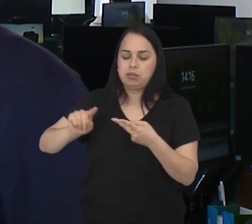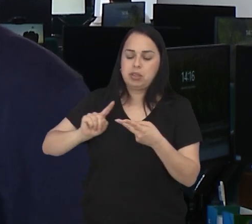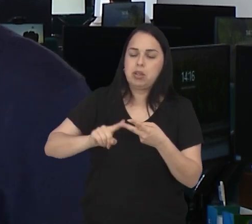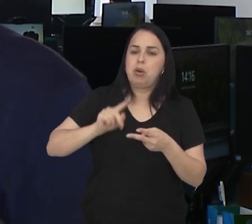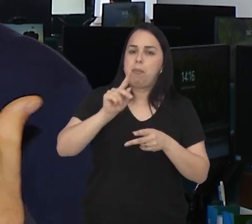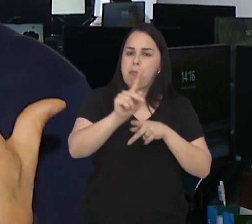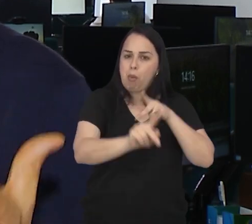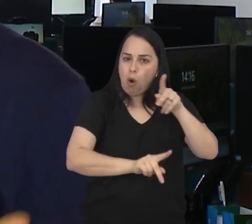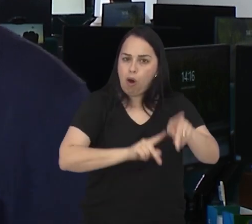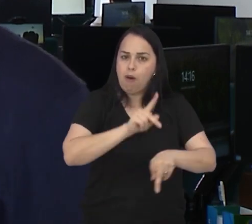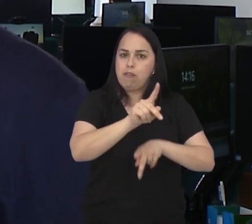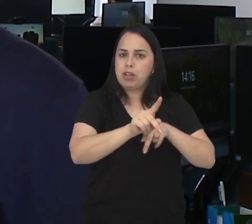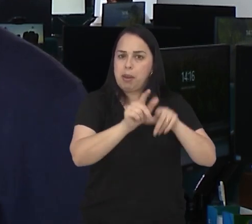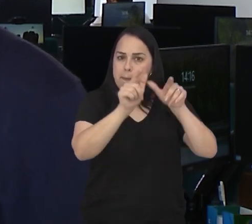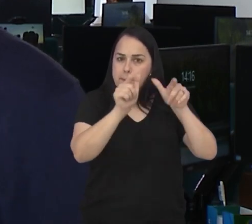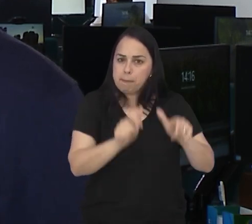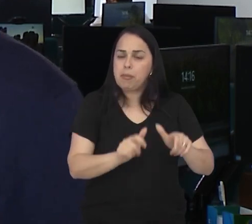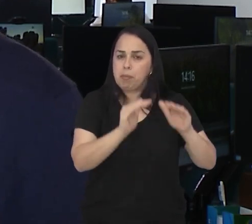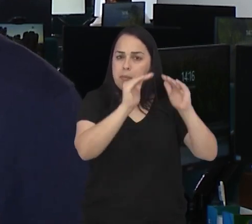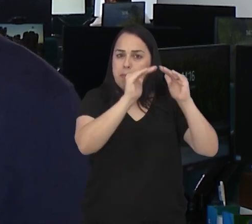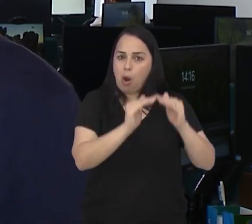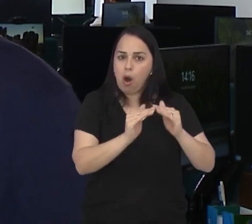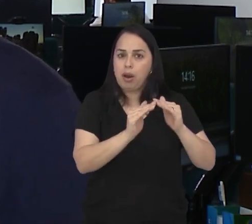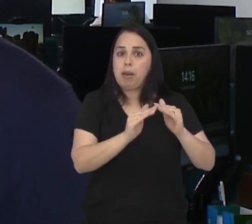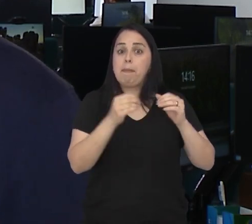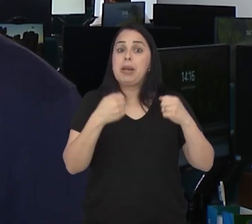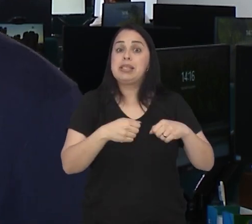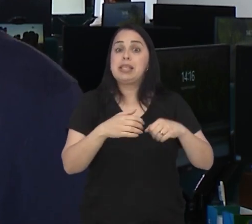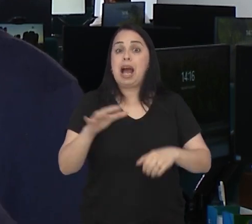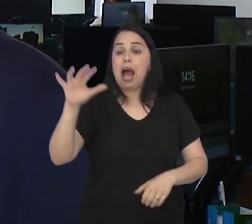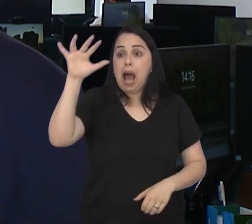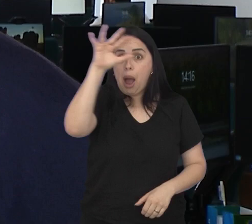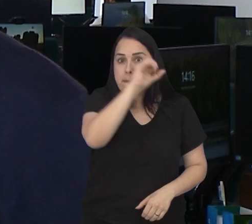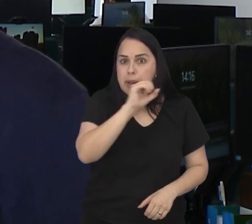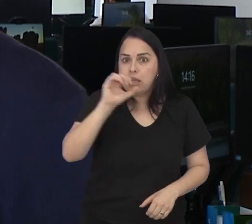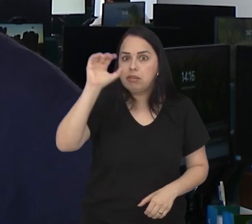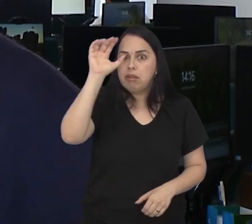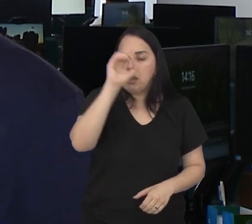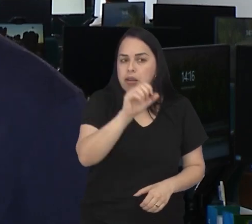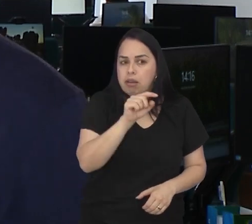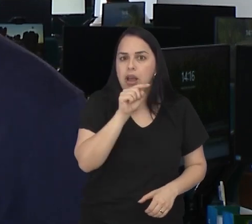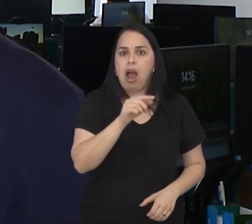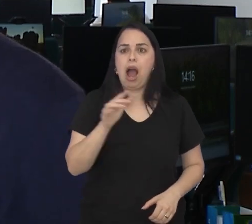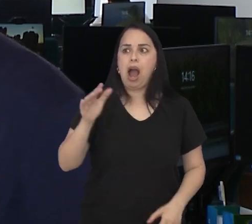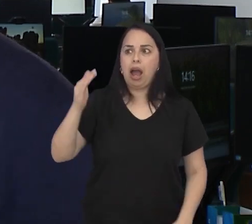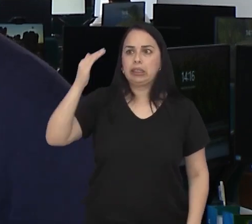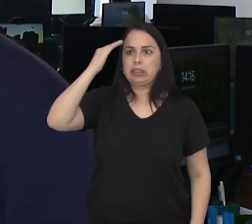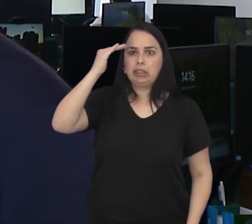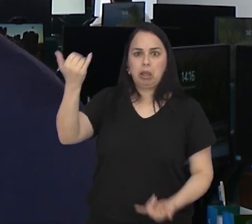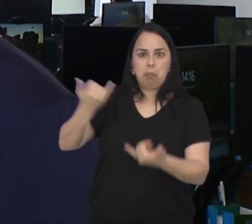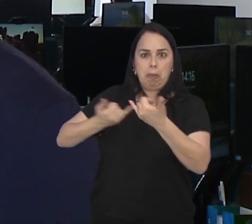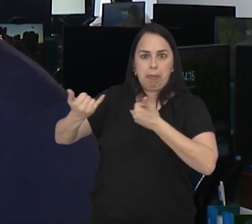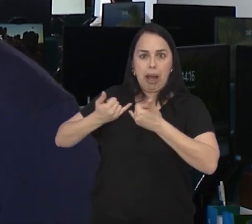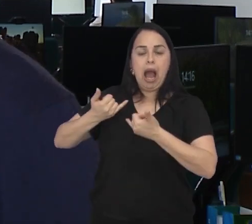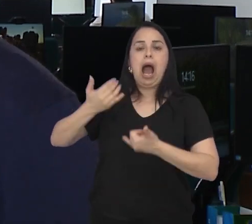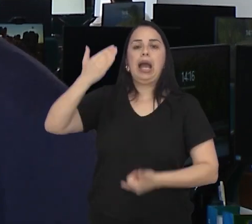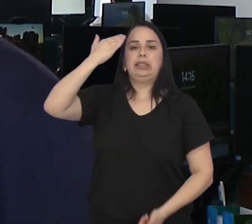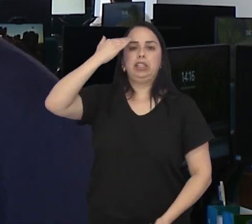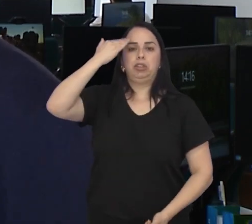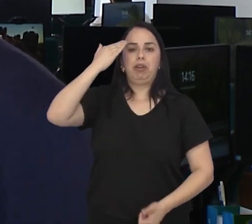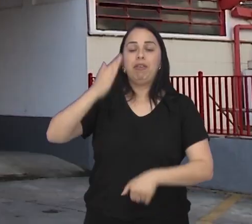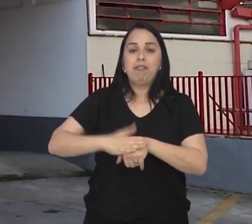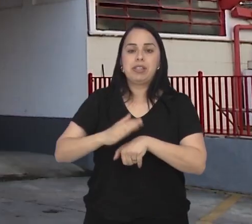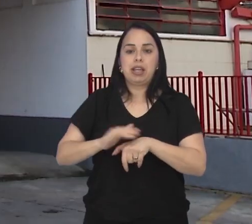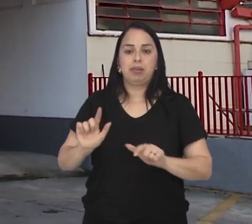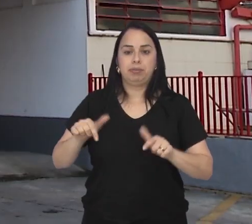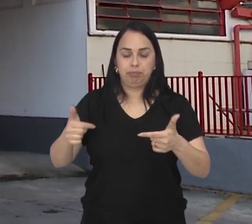no sistema, a população que vive em áreas de risco precisa ser educada para saber receber essa informação e saber o que fazer quando essa informação